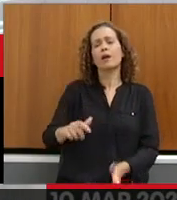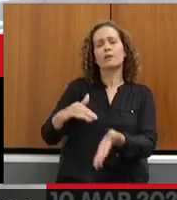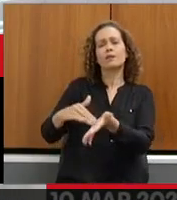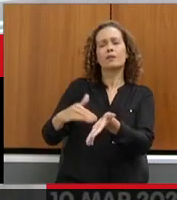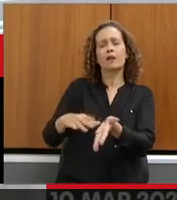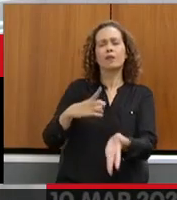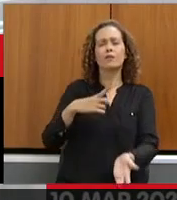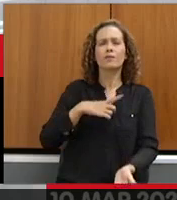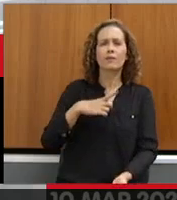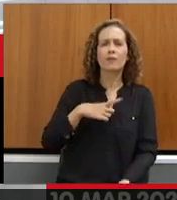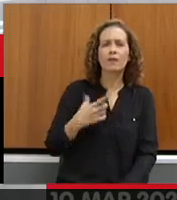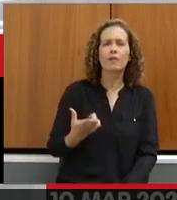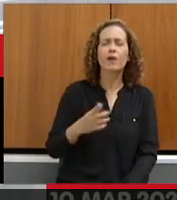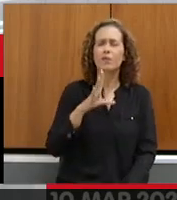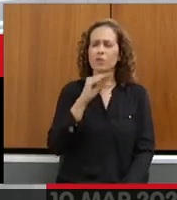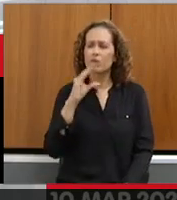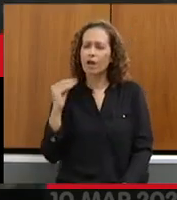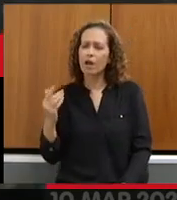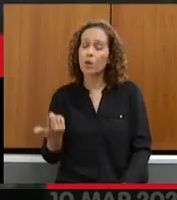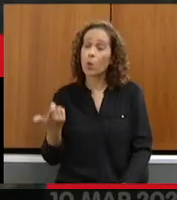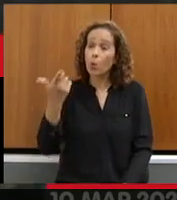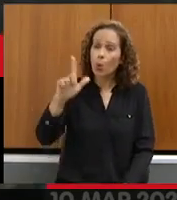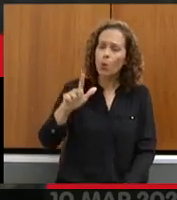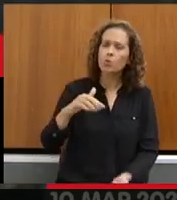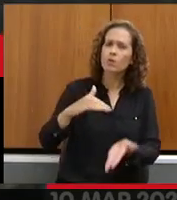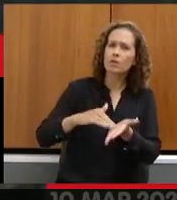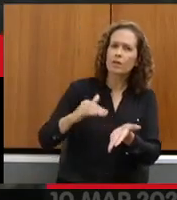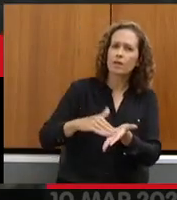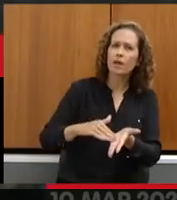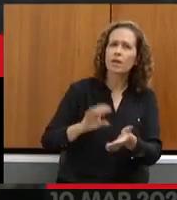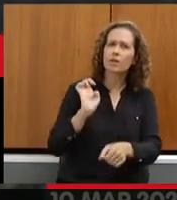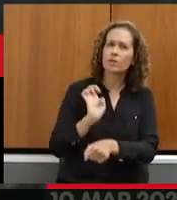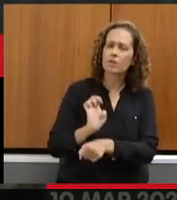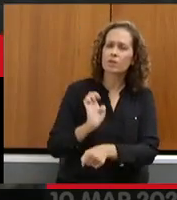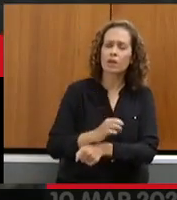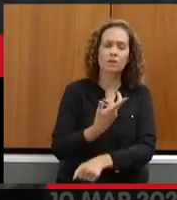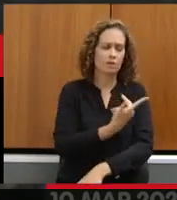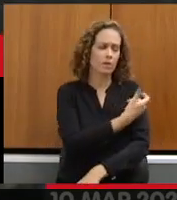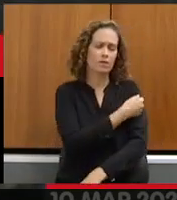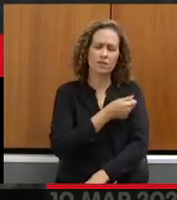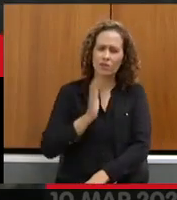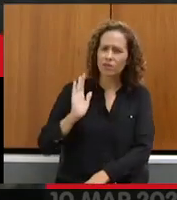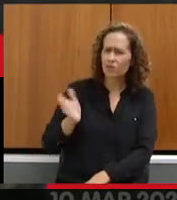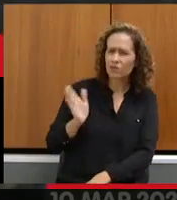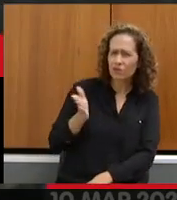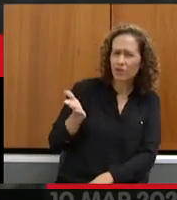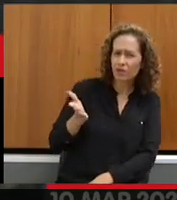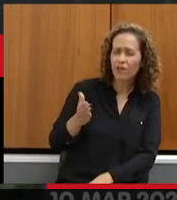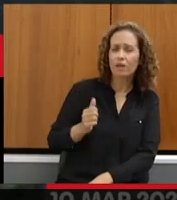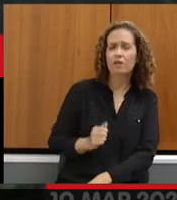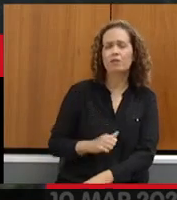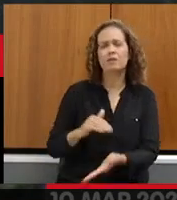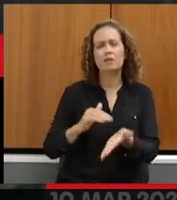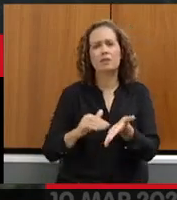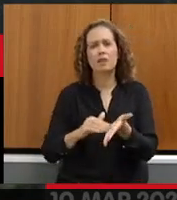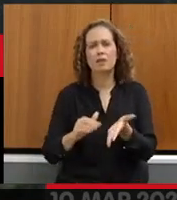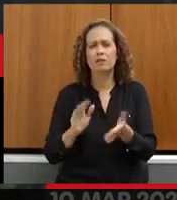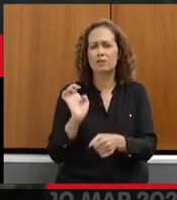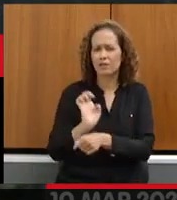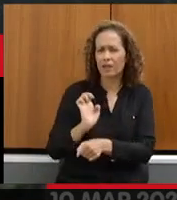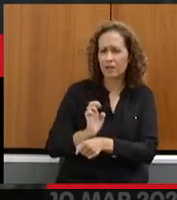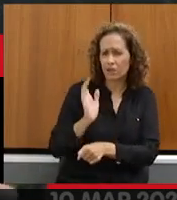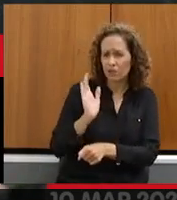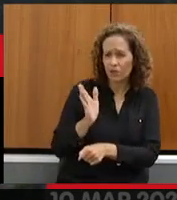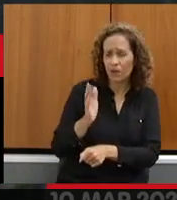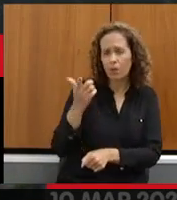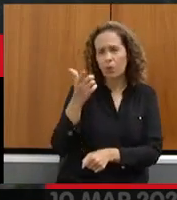teve algum fora os funcionários teve algum outro secretário do estado que tomou e já foi vacinado secretário de estado